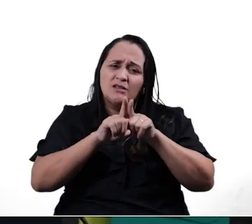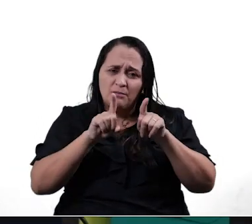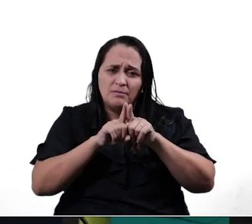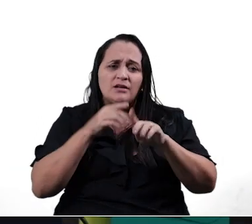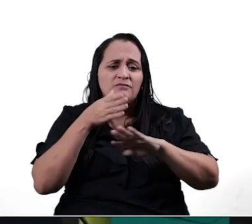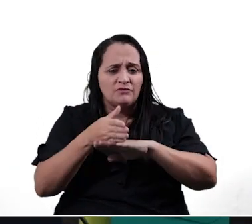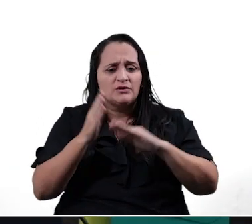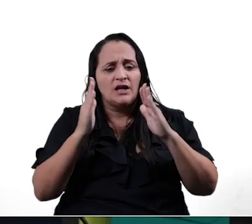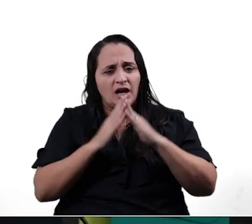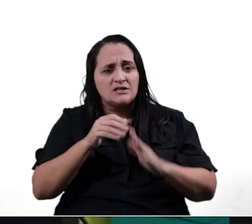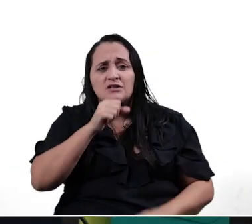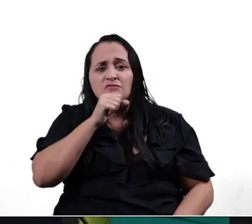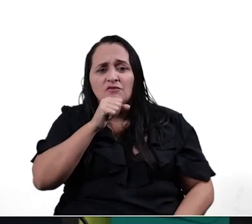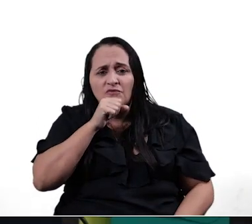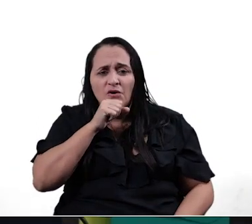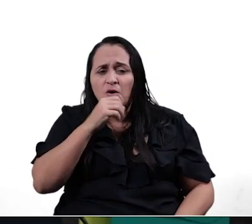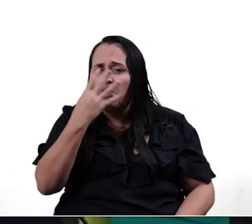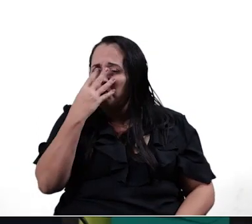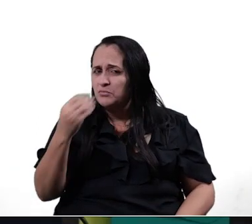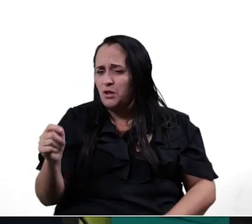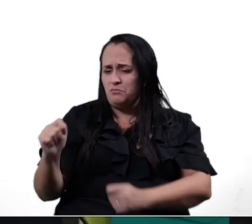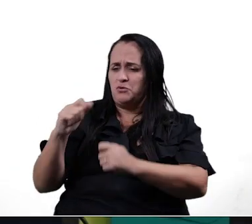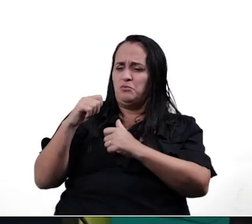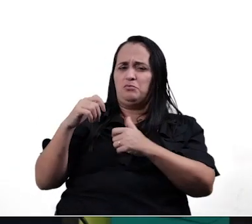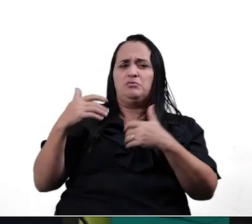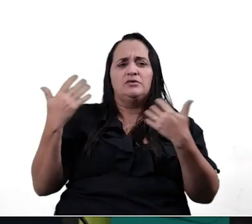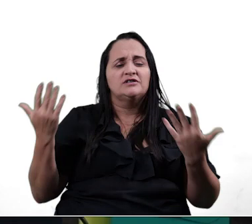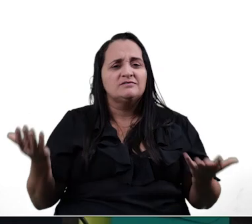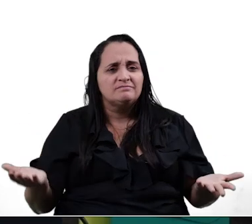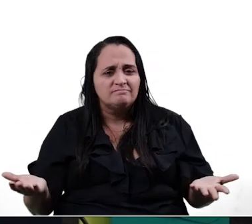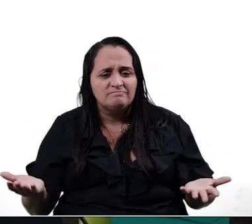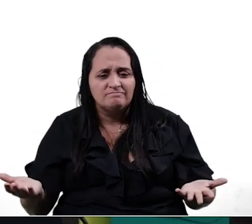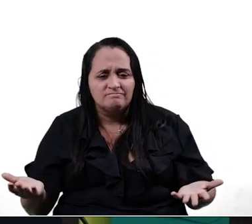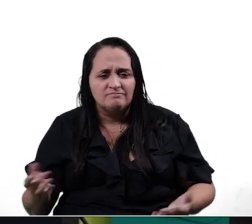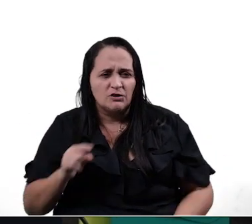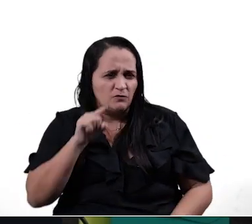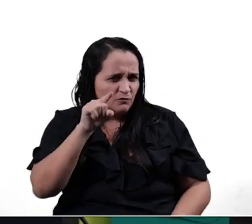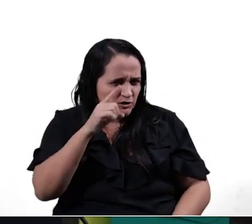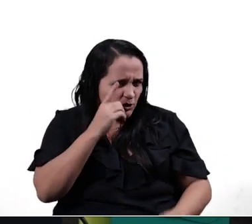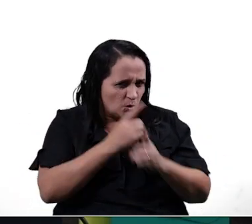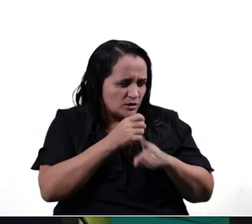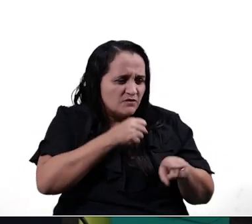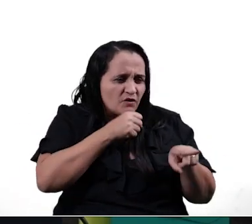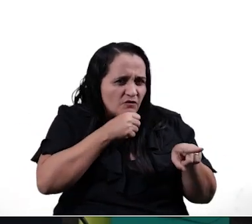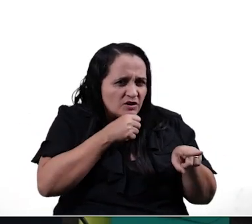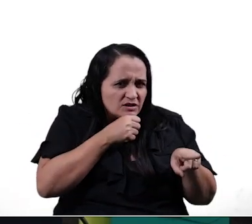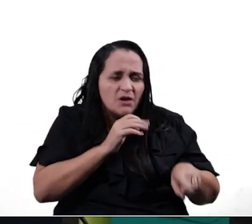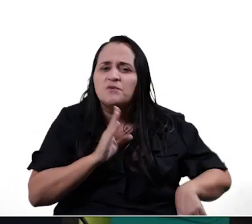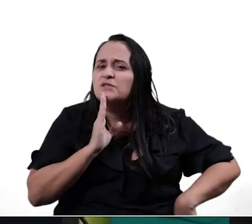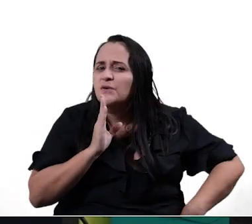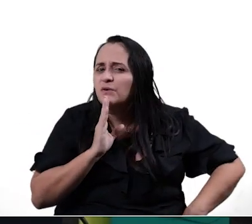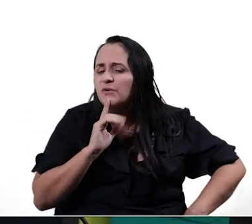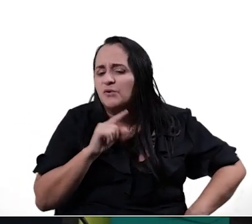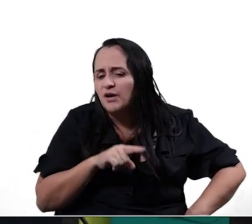nessa parte. Não, vocês não acham? Se vocês chegassem e encontrassem a vovozinha, vocês acham que vocês reconheceriam com